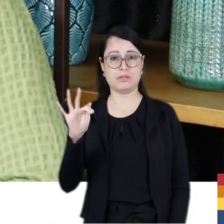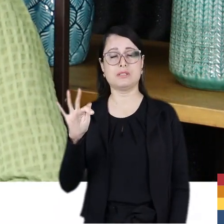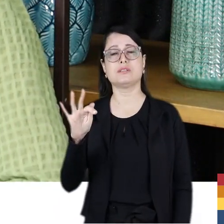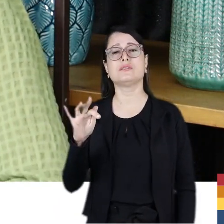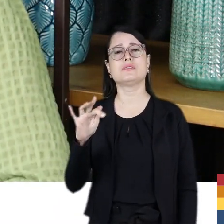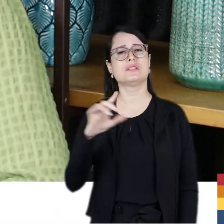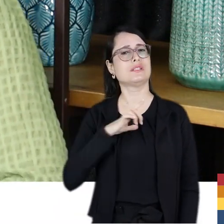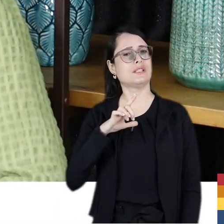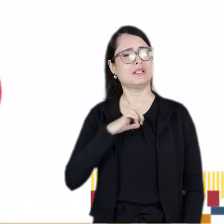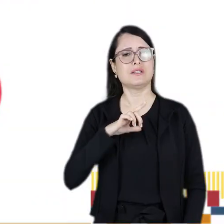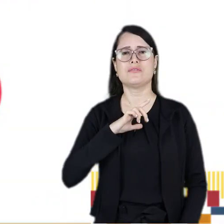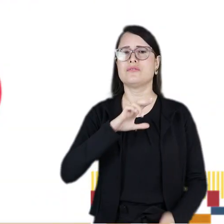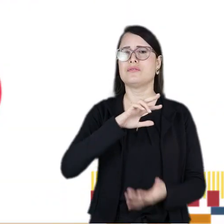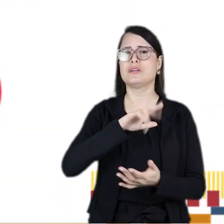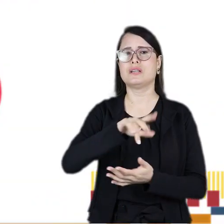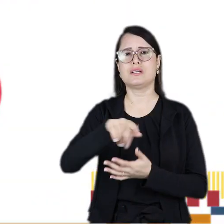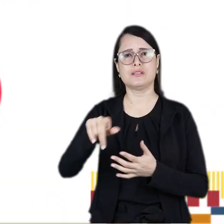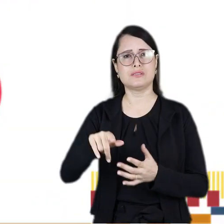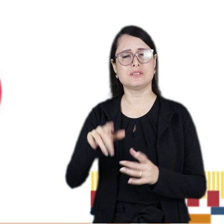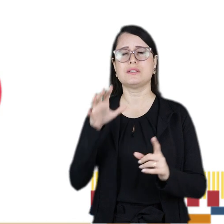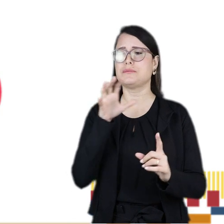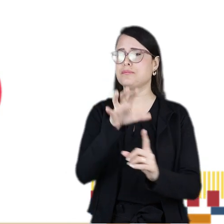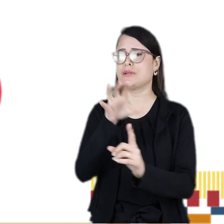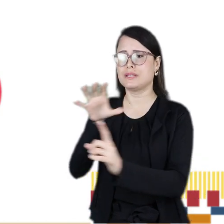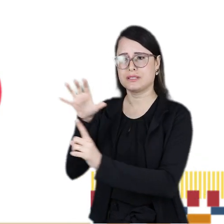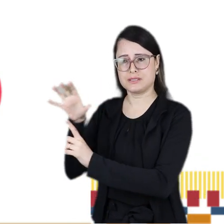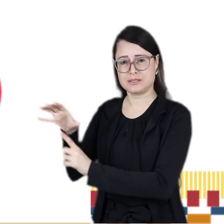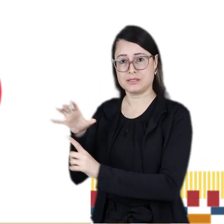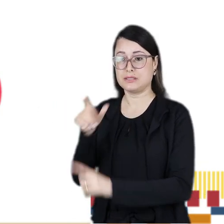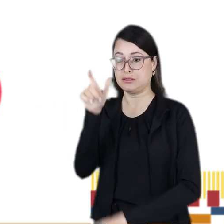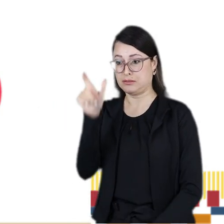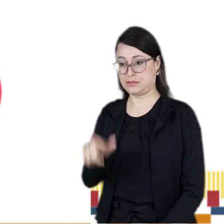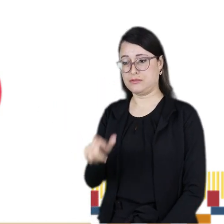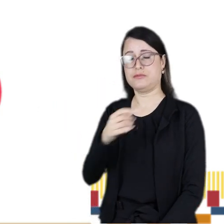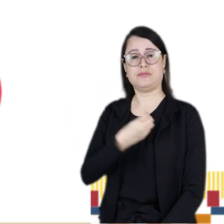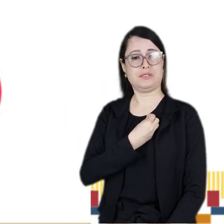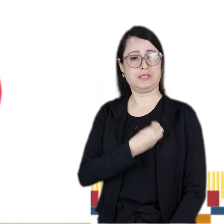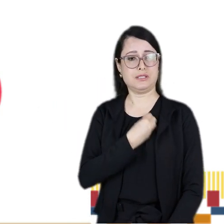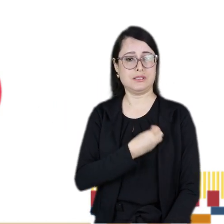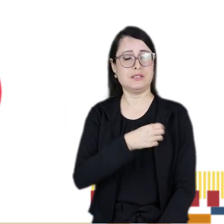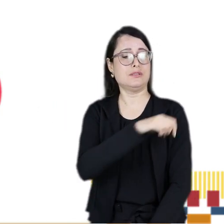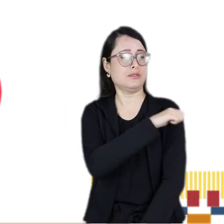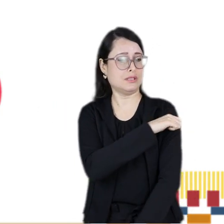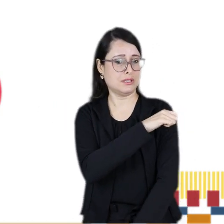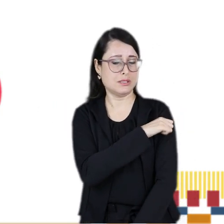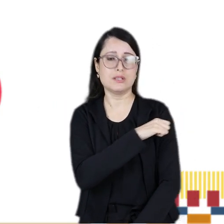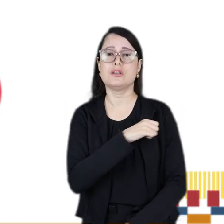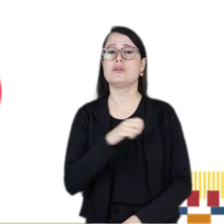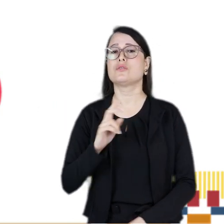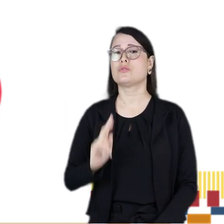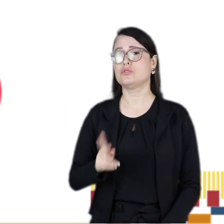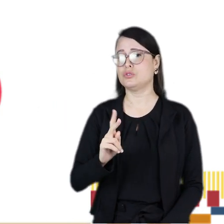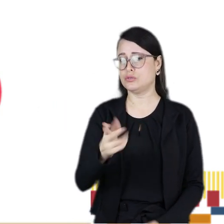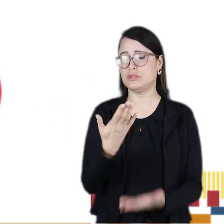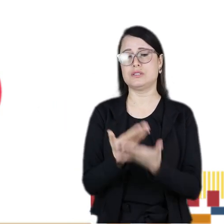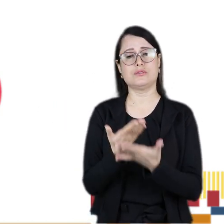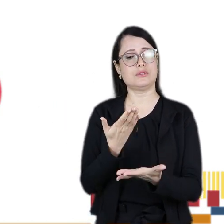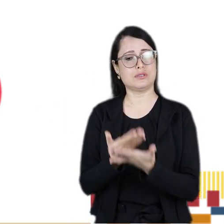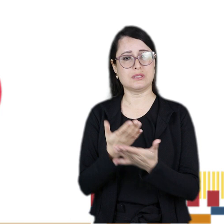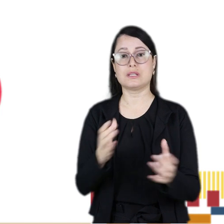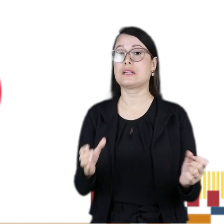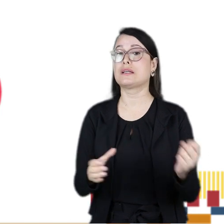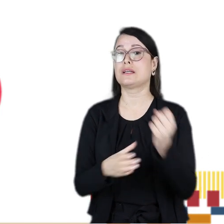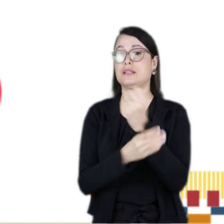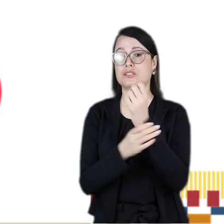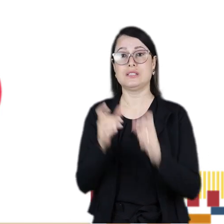impactos, né? Para a vida do estudante, né? Basicamente, continuidade dos estudos, então garantir que ele tem interesse em